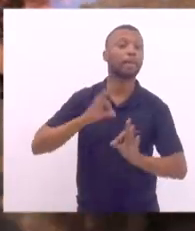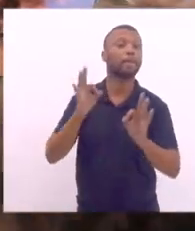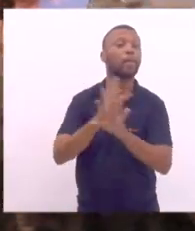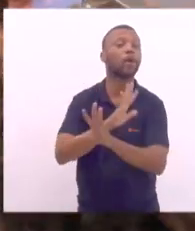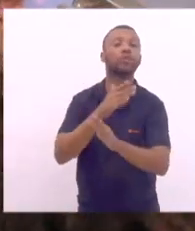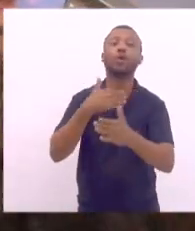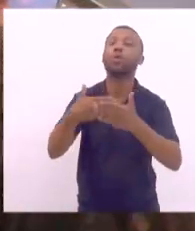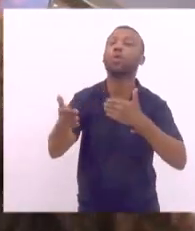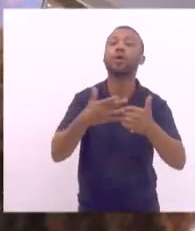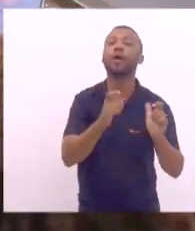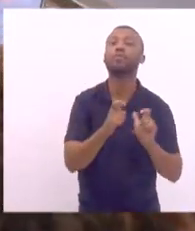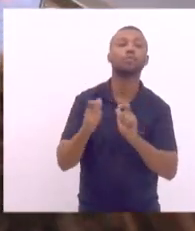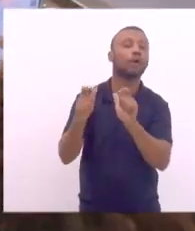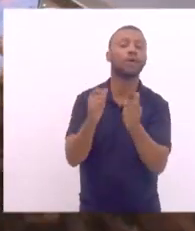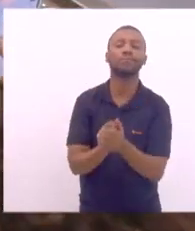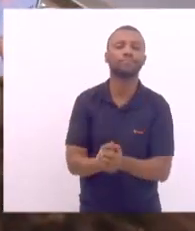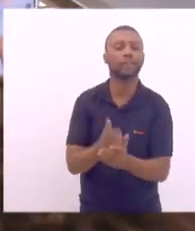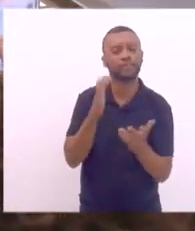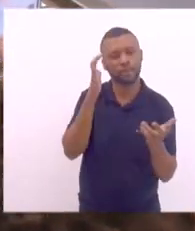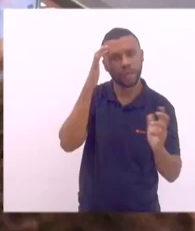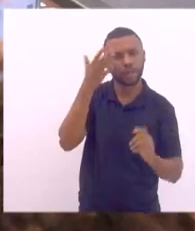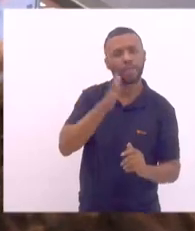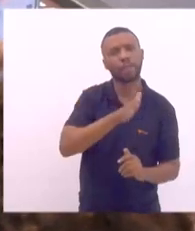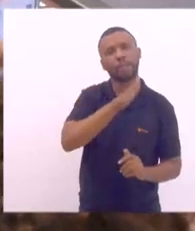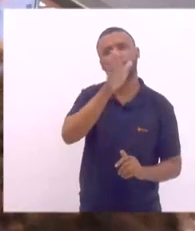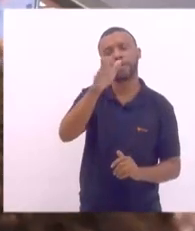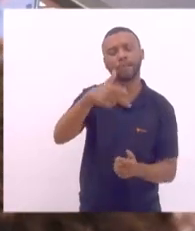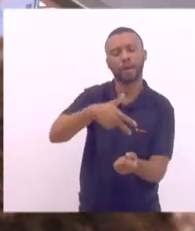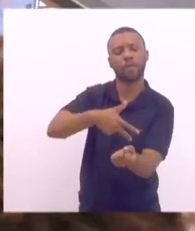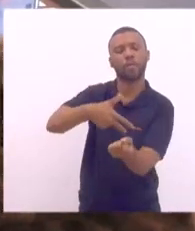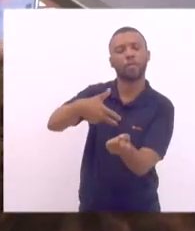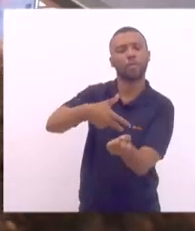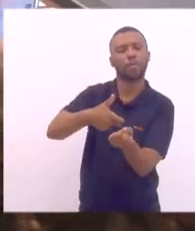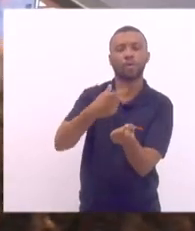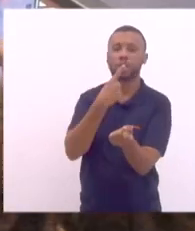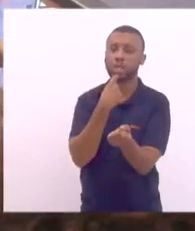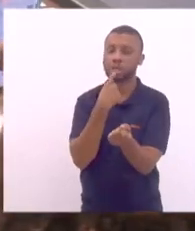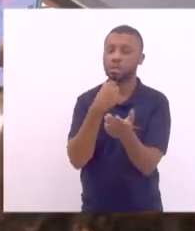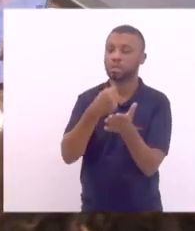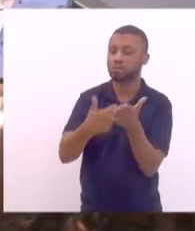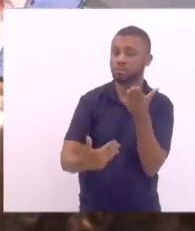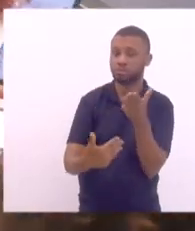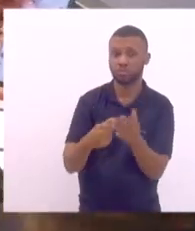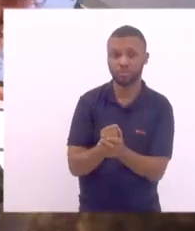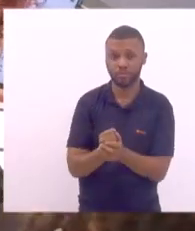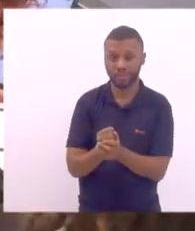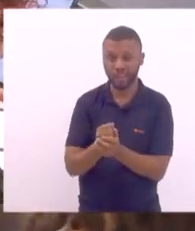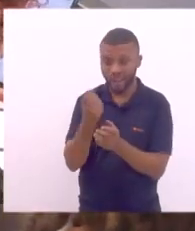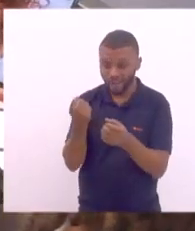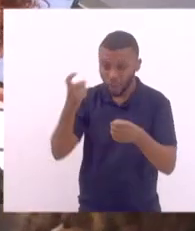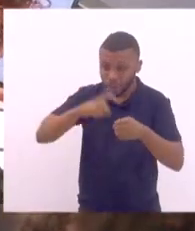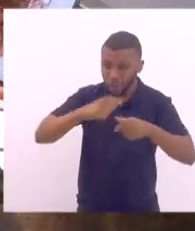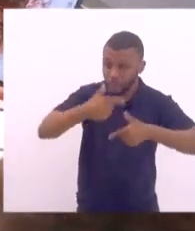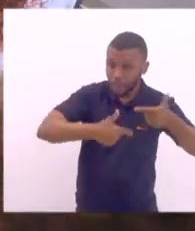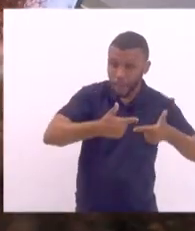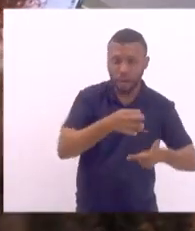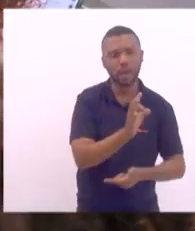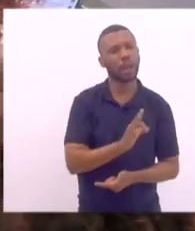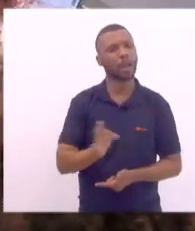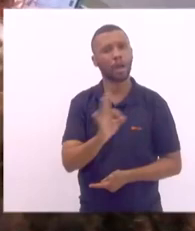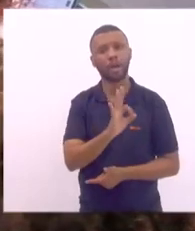lugar. Você vai doar sangue, aquele dia ali você não precisa voltar para o seu trabalho. Isso já é